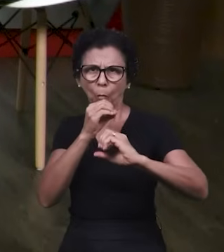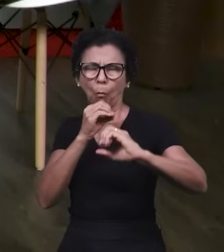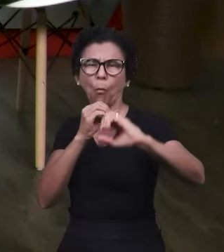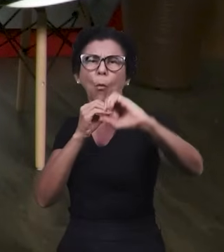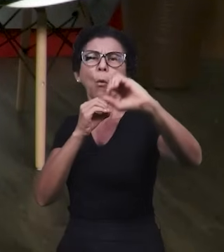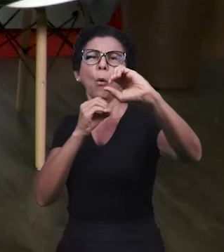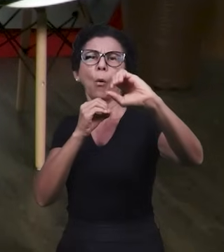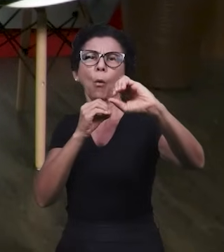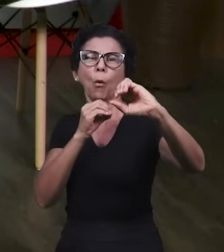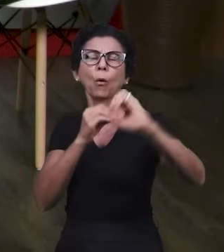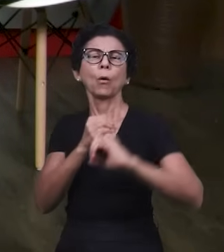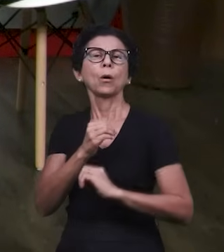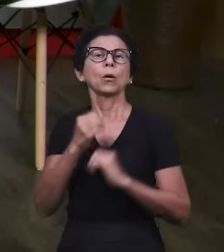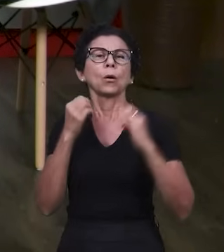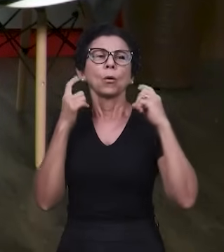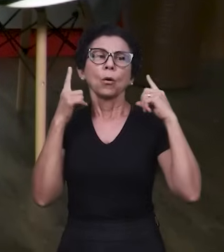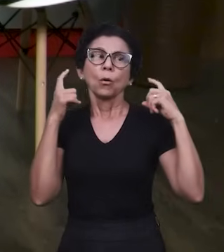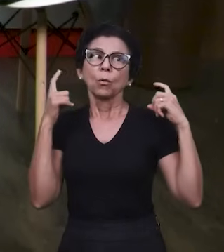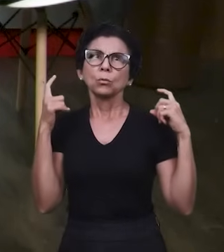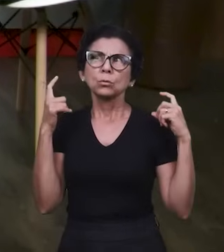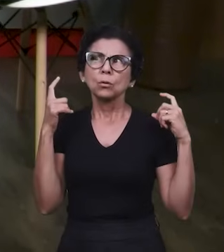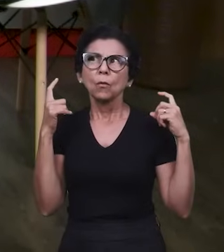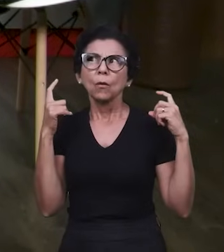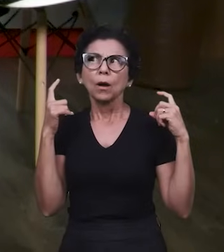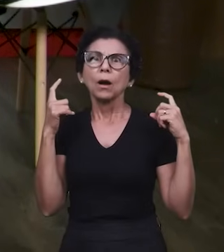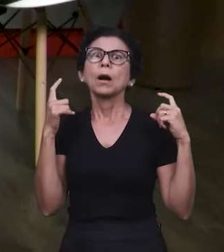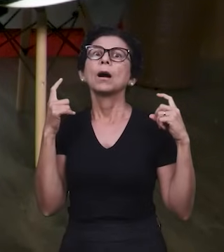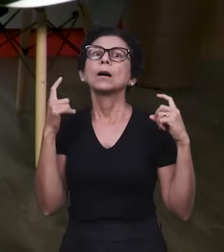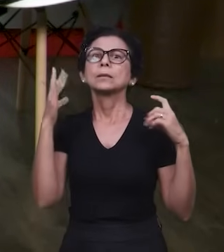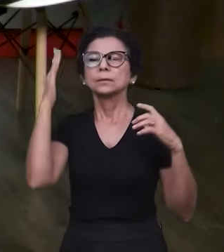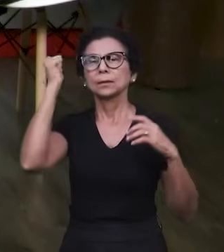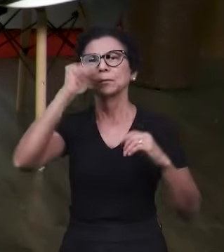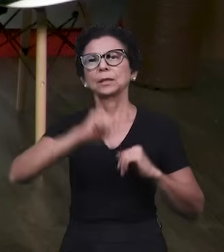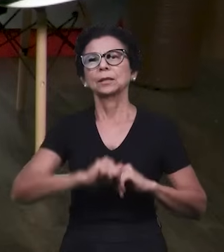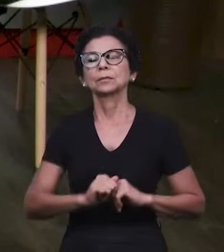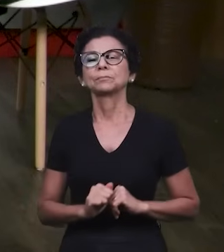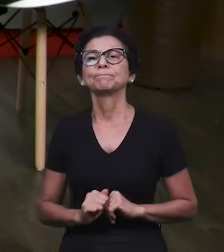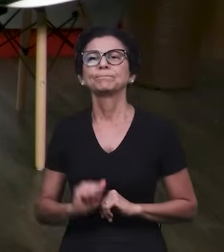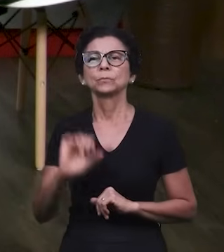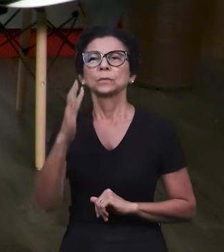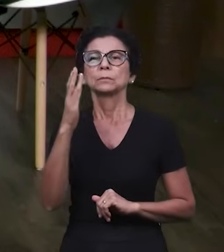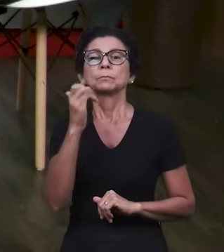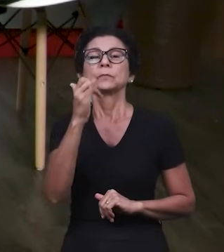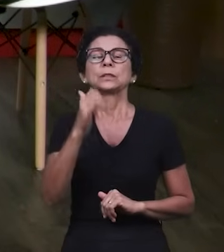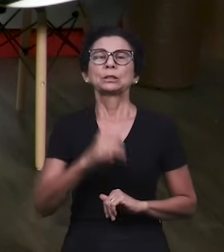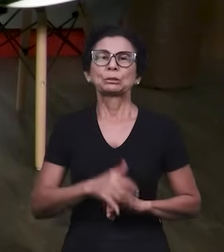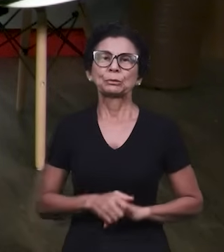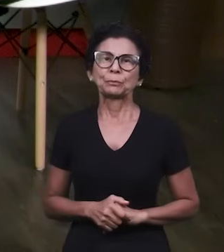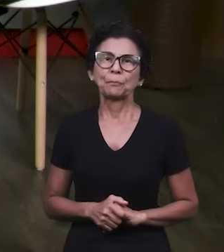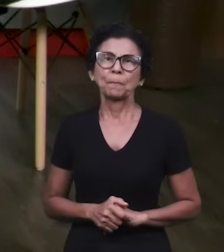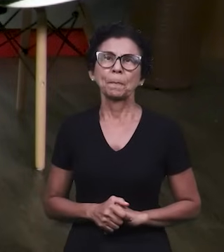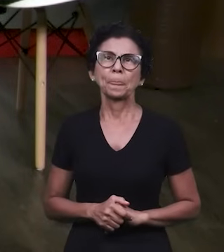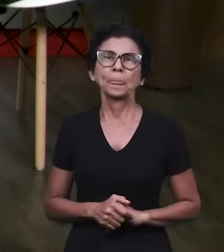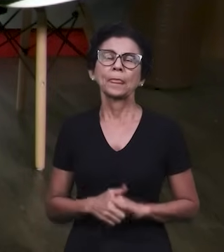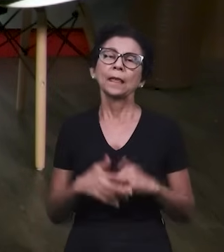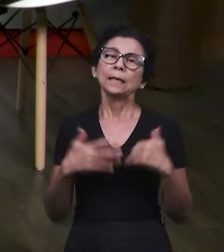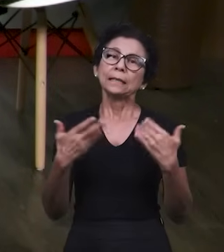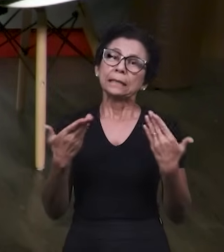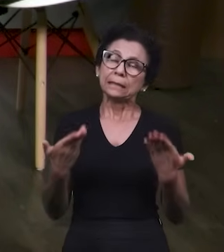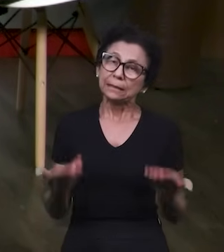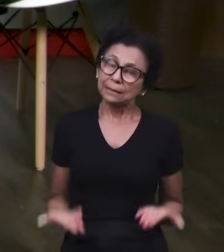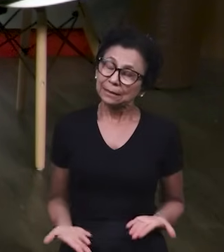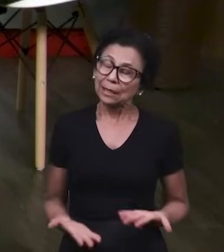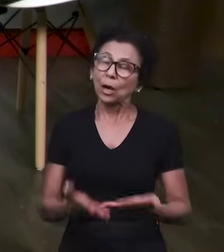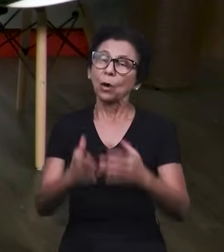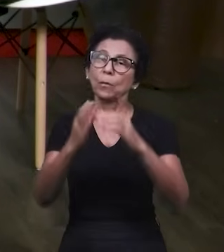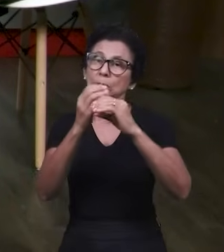toque de trombetas em Israel, ele servia para uma comunicação. Era um aviso. Para dar